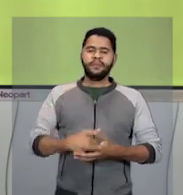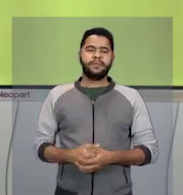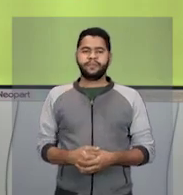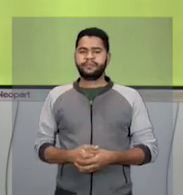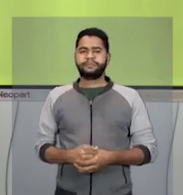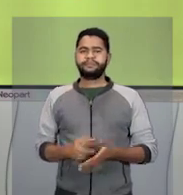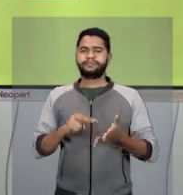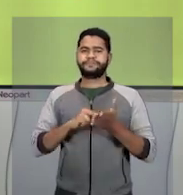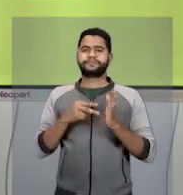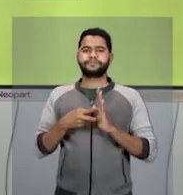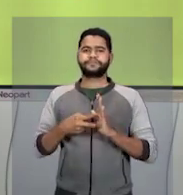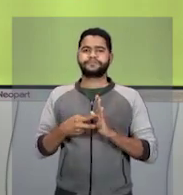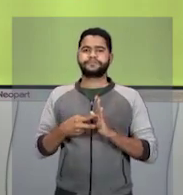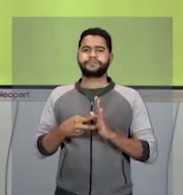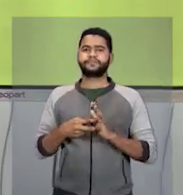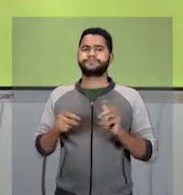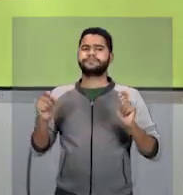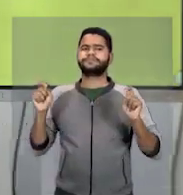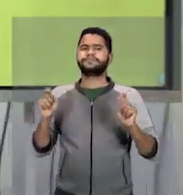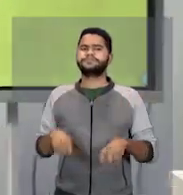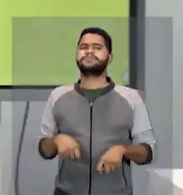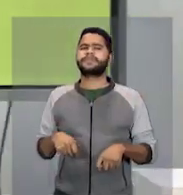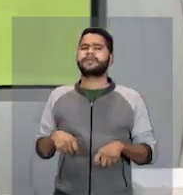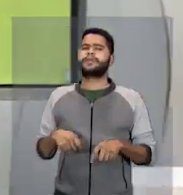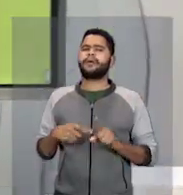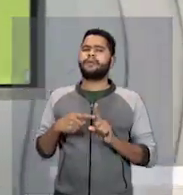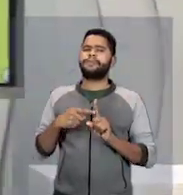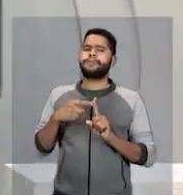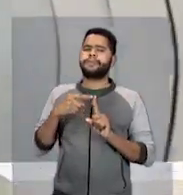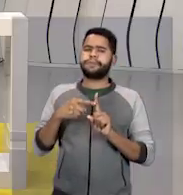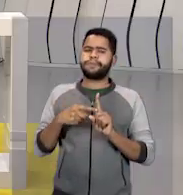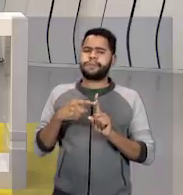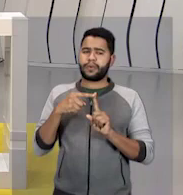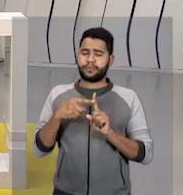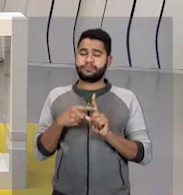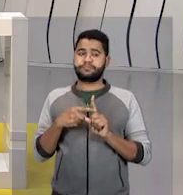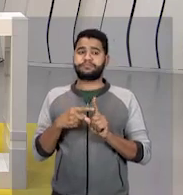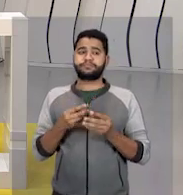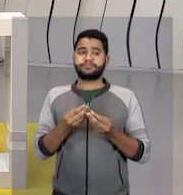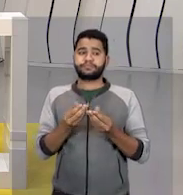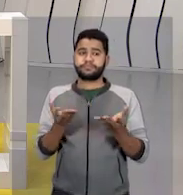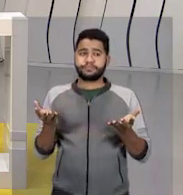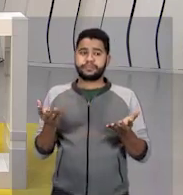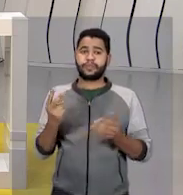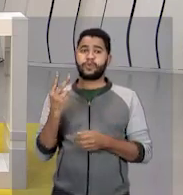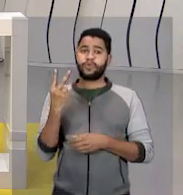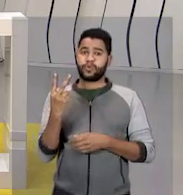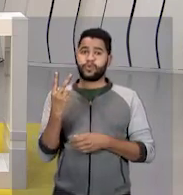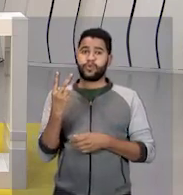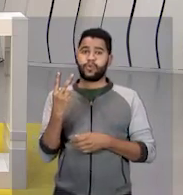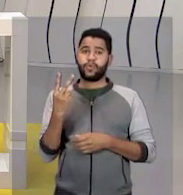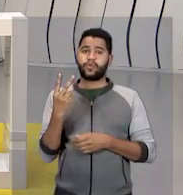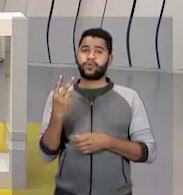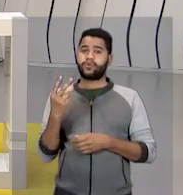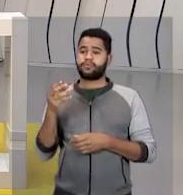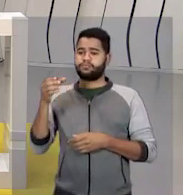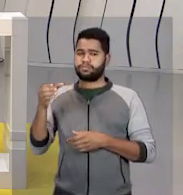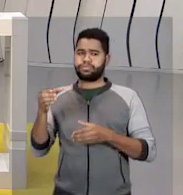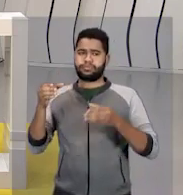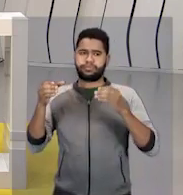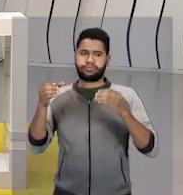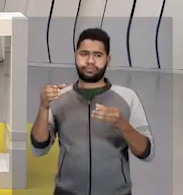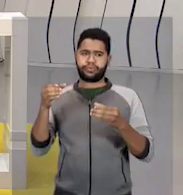o que significa a capacidade térmica? Bom, eu trouxe aqui 2 copos de água. A